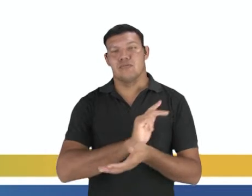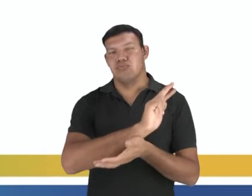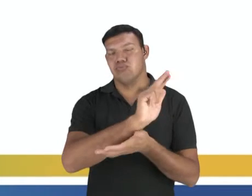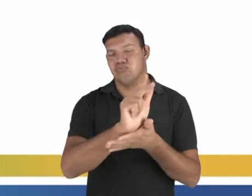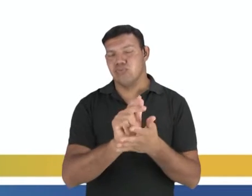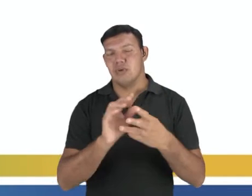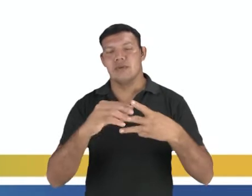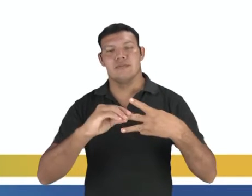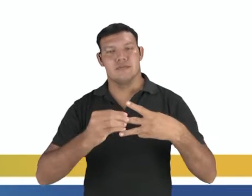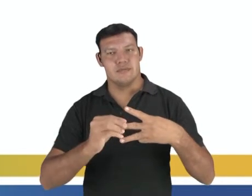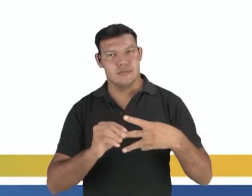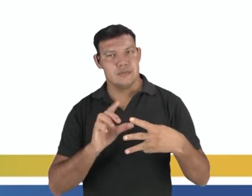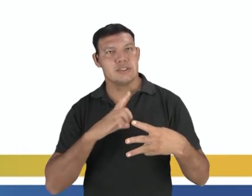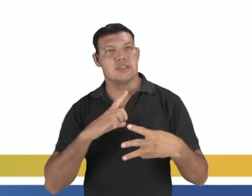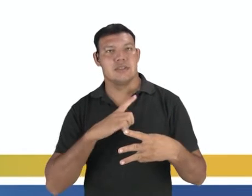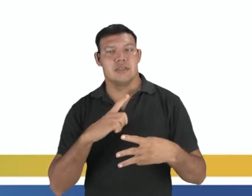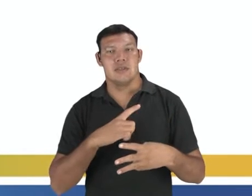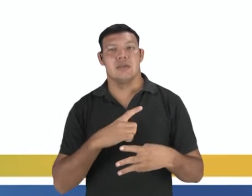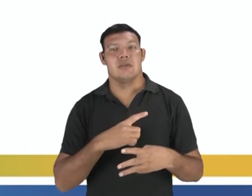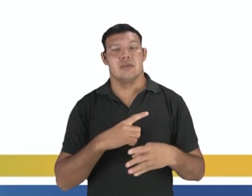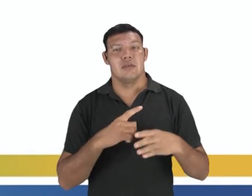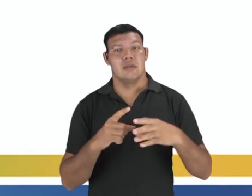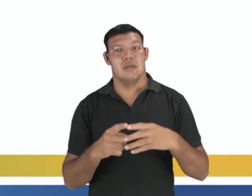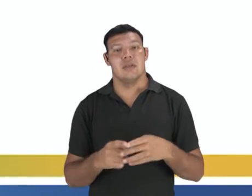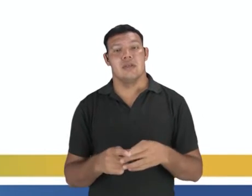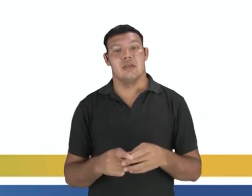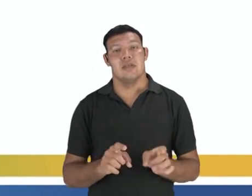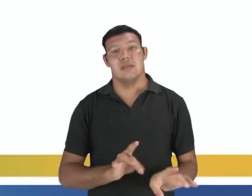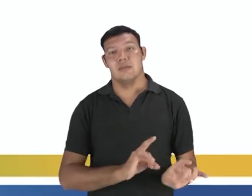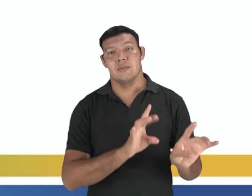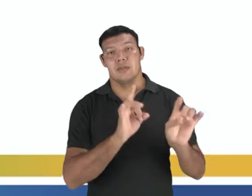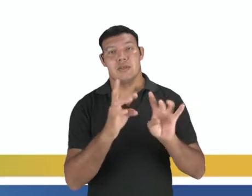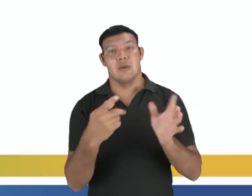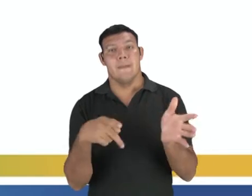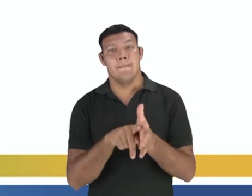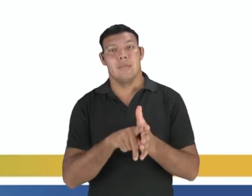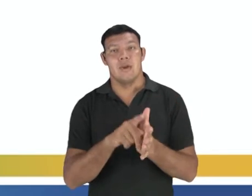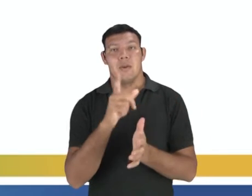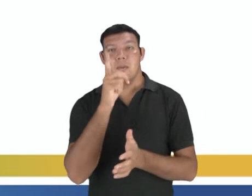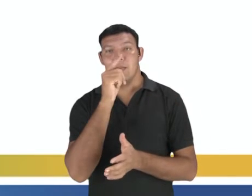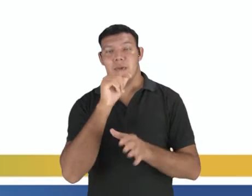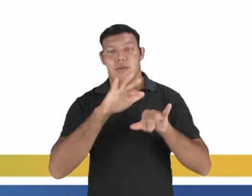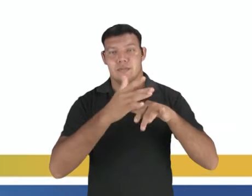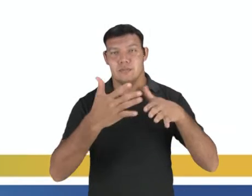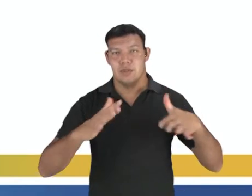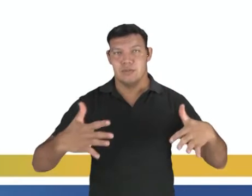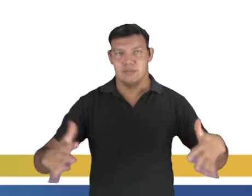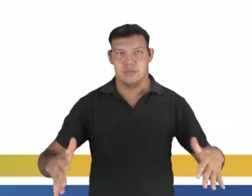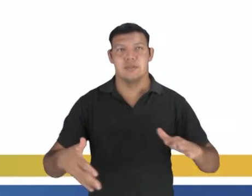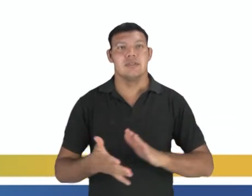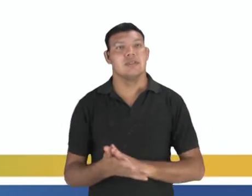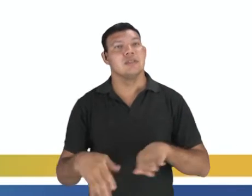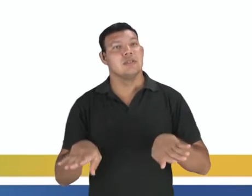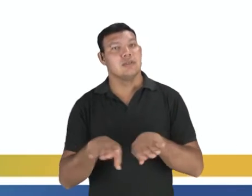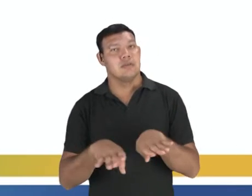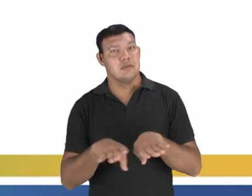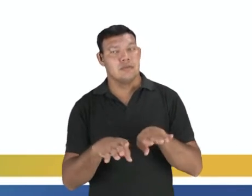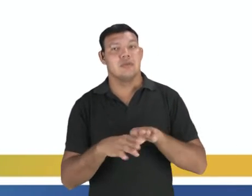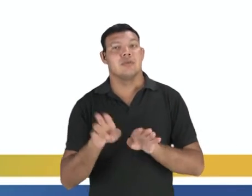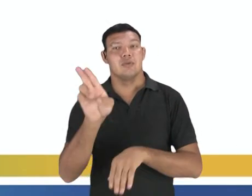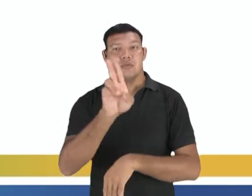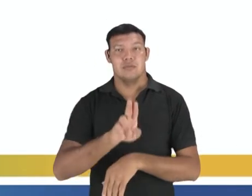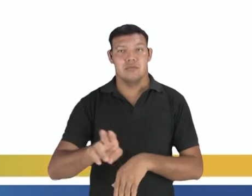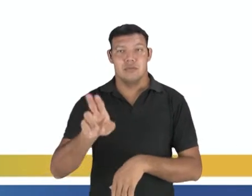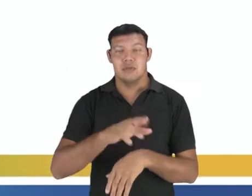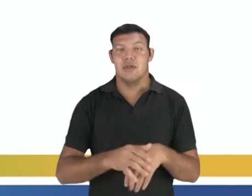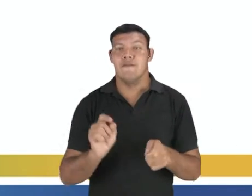são exclusivamente marinhas e elas são muito importantes economicamente porque podem servir e podem ser